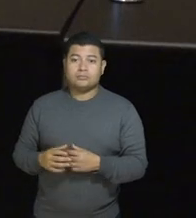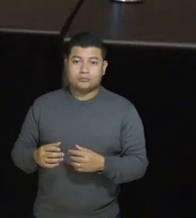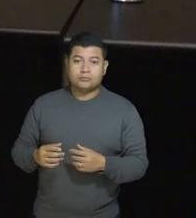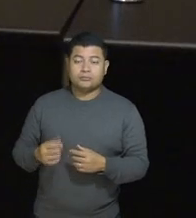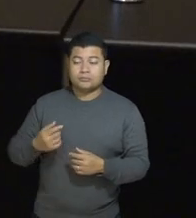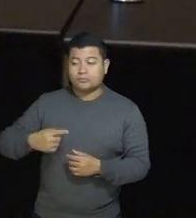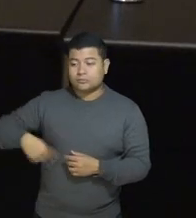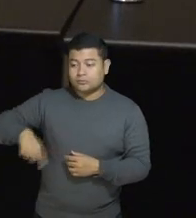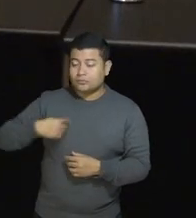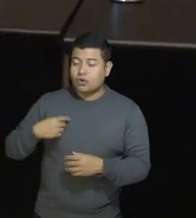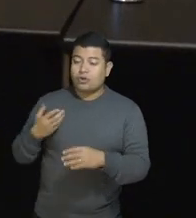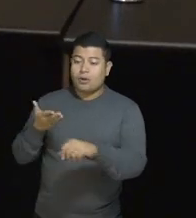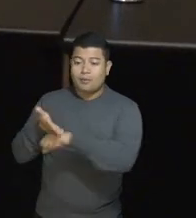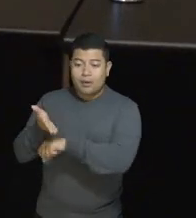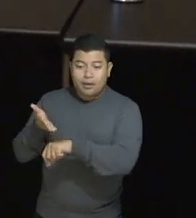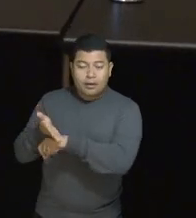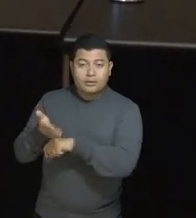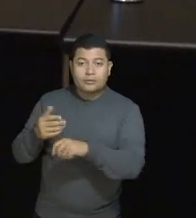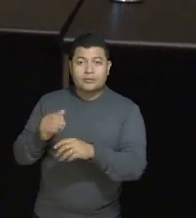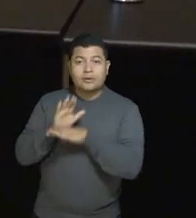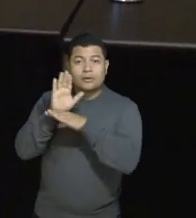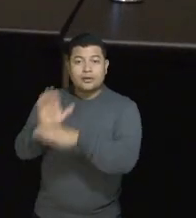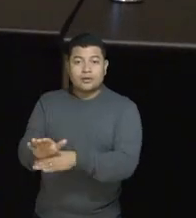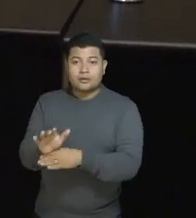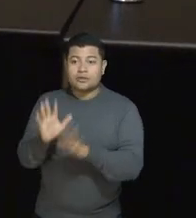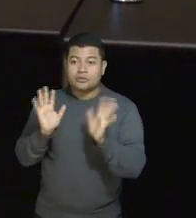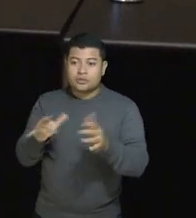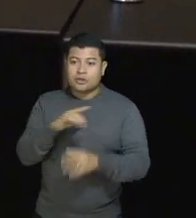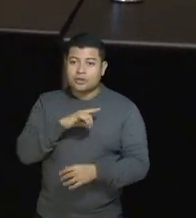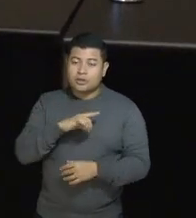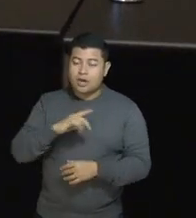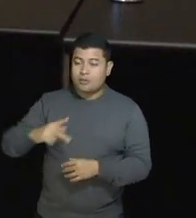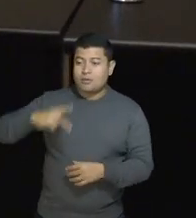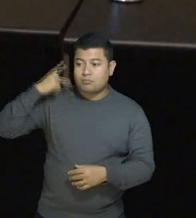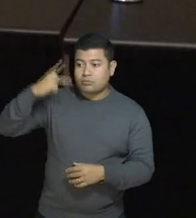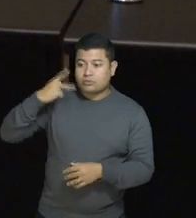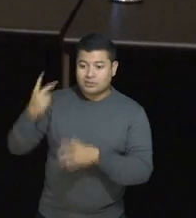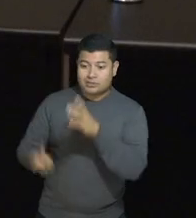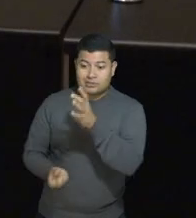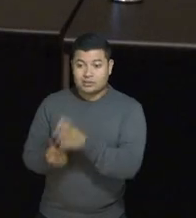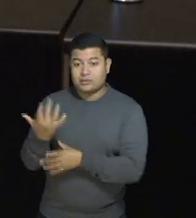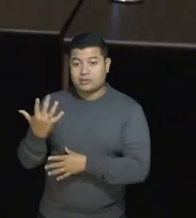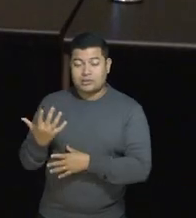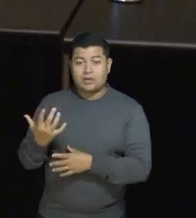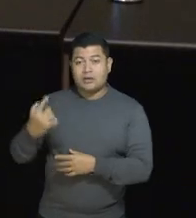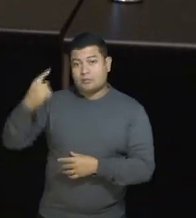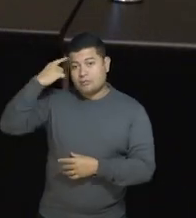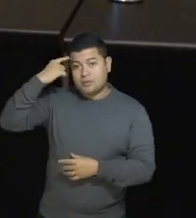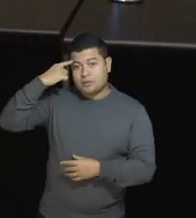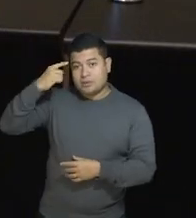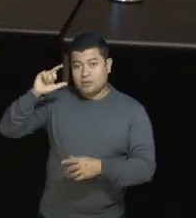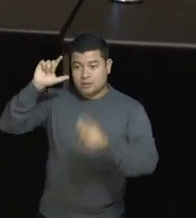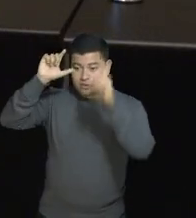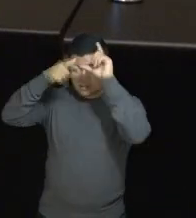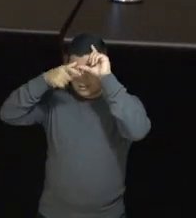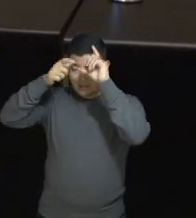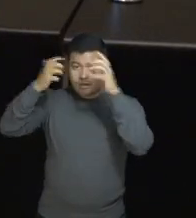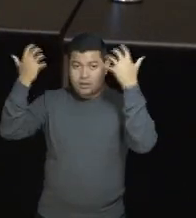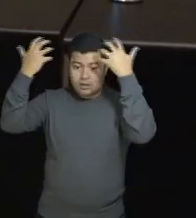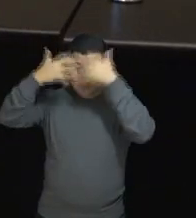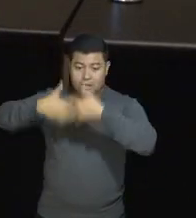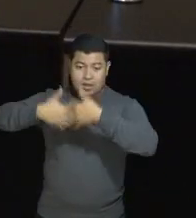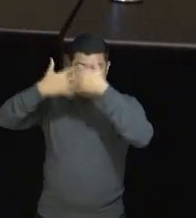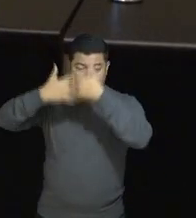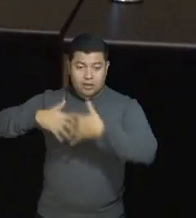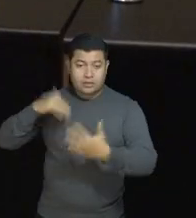consegue entrar. Como a gente já tem uma política instituída para os transtornos do neurodesenvolvimento, ou seja,